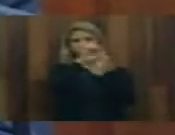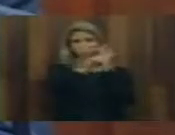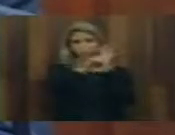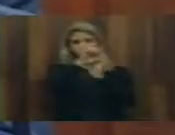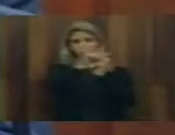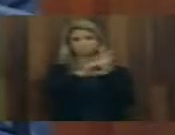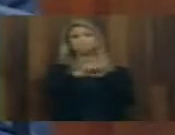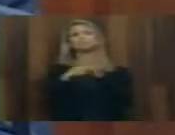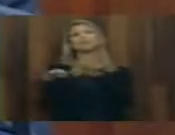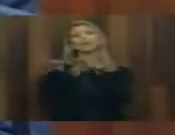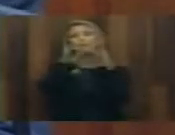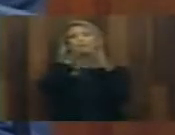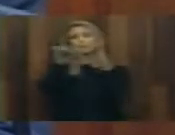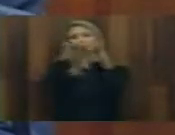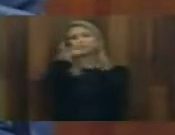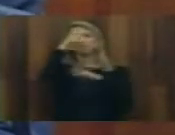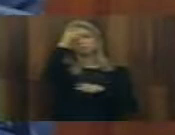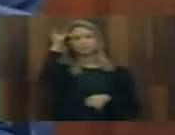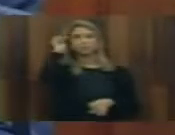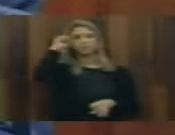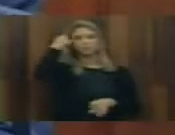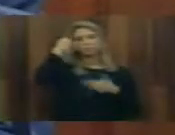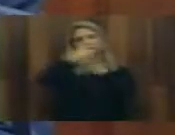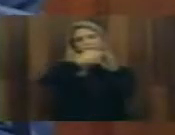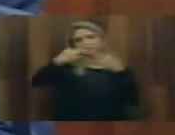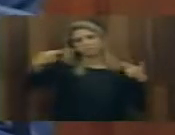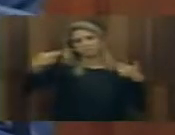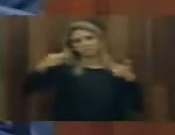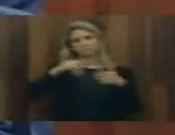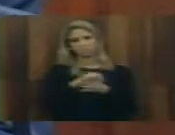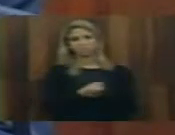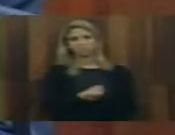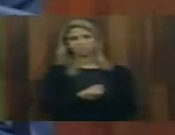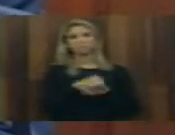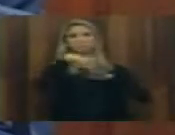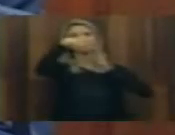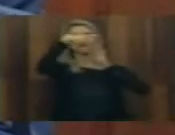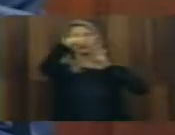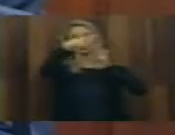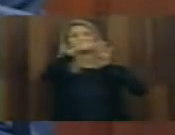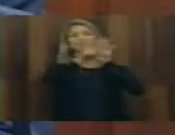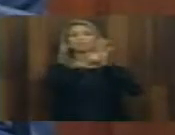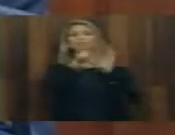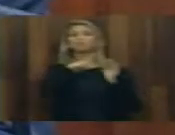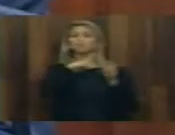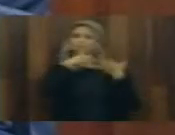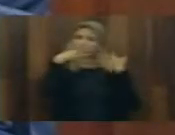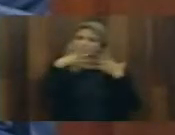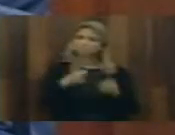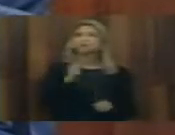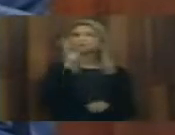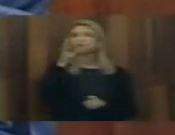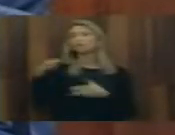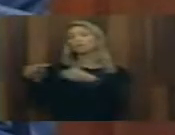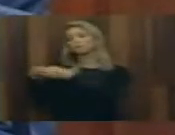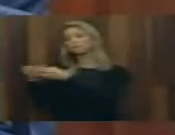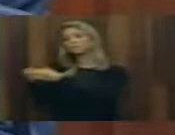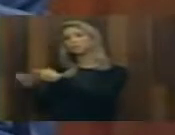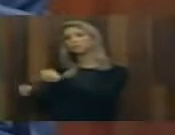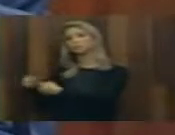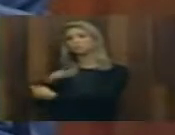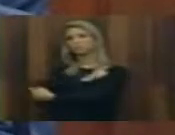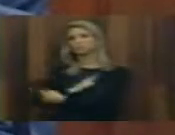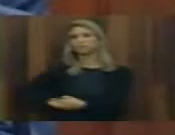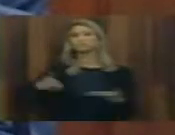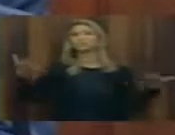e Igualdade Racial e da Outras Providências. O projeto tem o parecer favorável da Comissão de Políticas